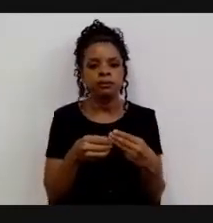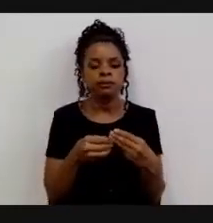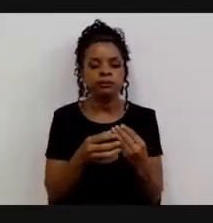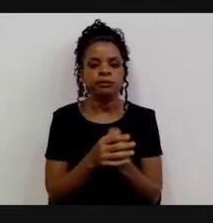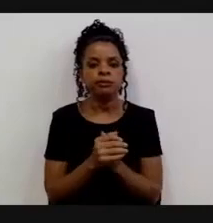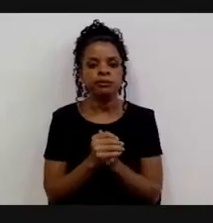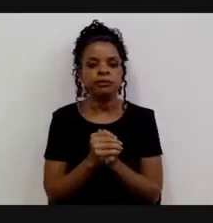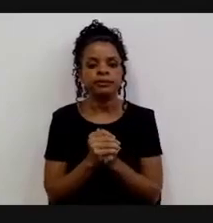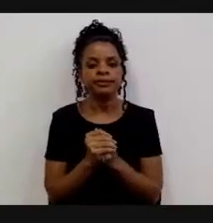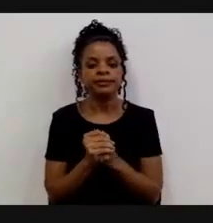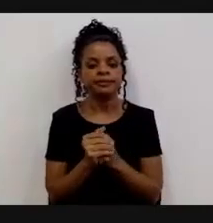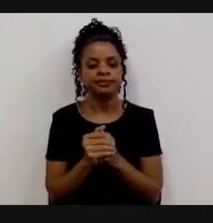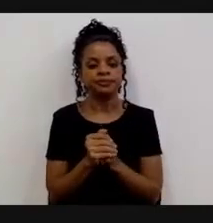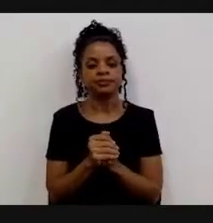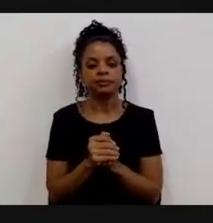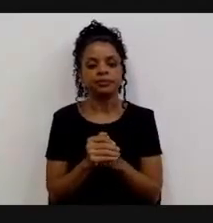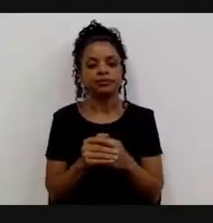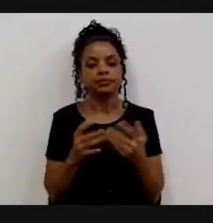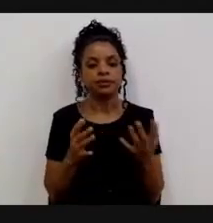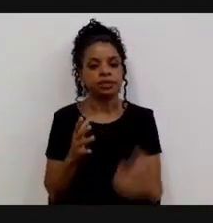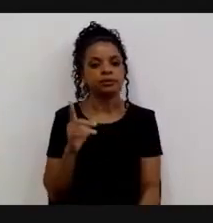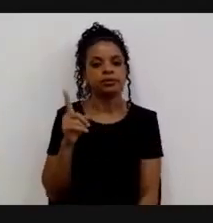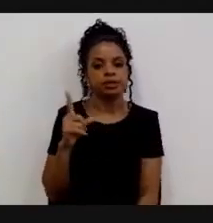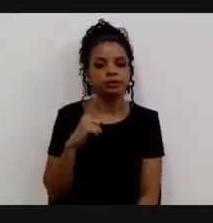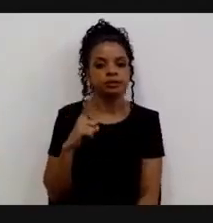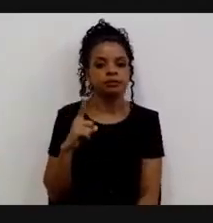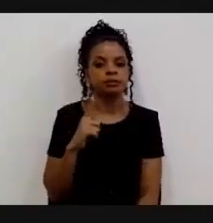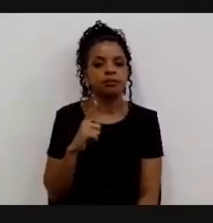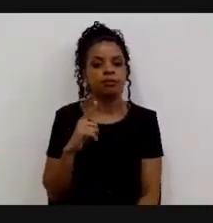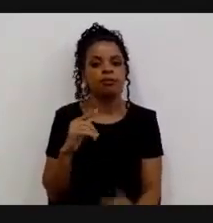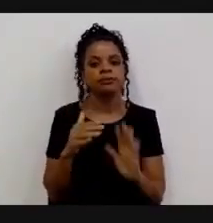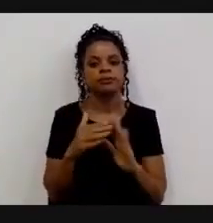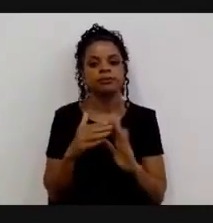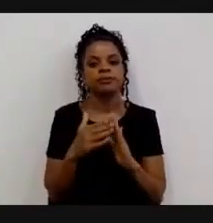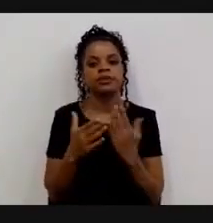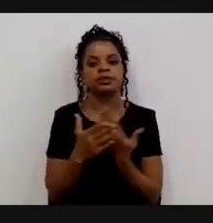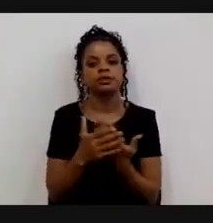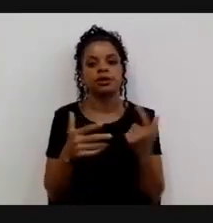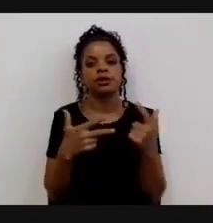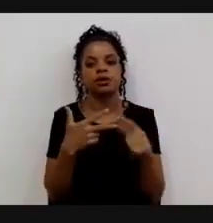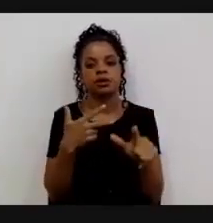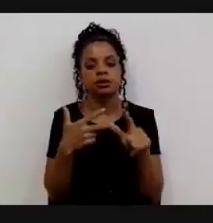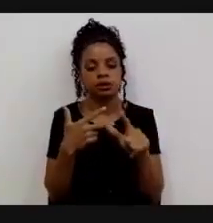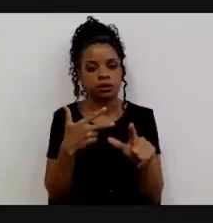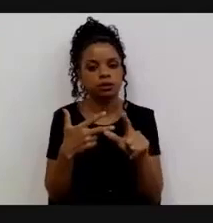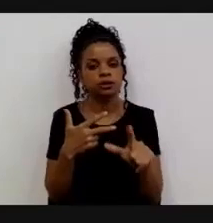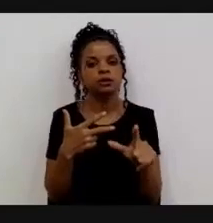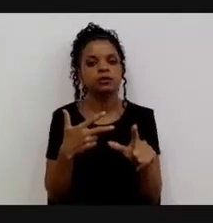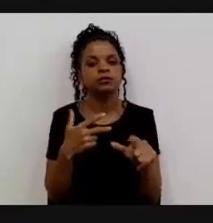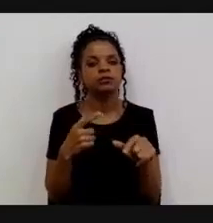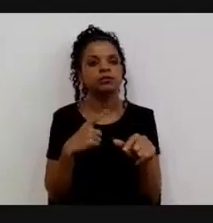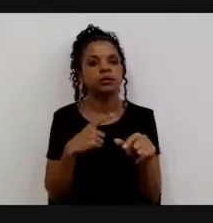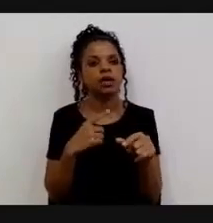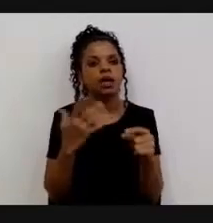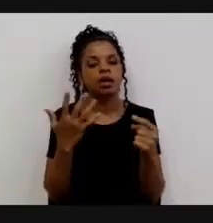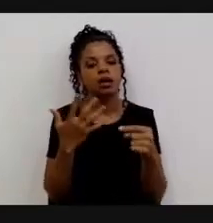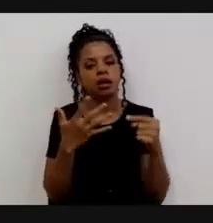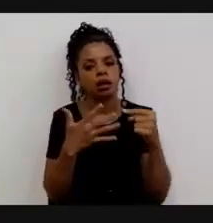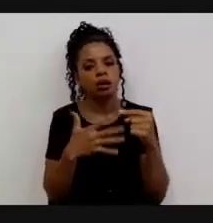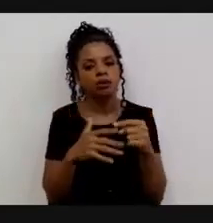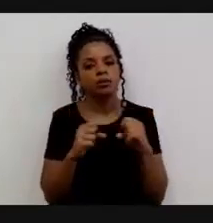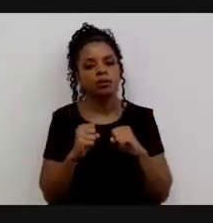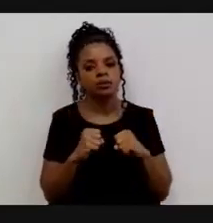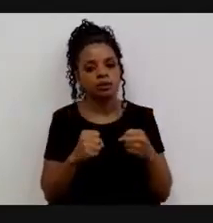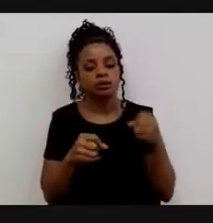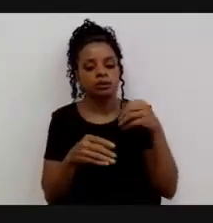só com a vontade às vezes não funciona, né? Mas lá a gente tem a escola do Legislativo, a gente tem o LabLeg, a gente tem algumas iniciativas dentro